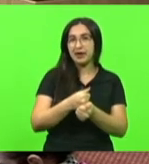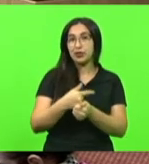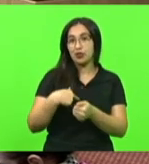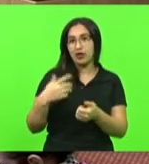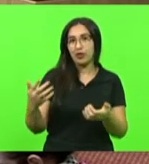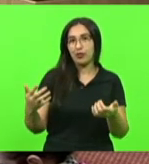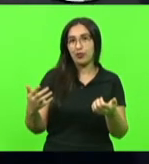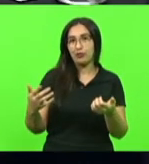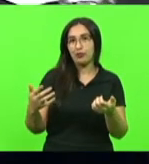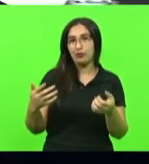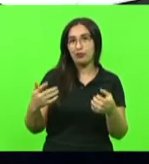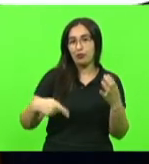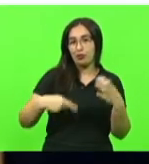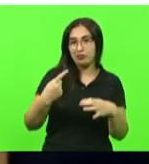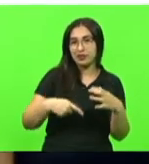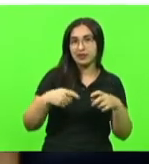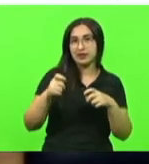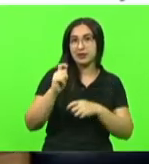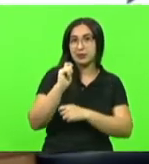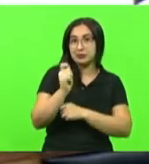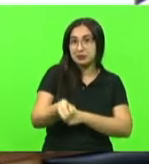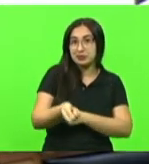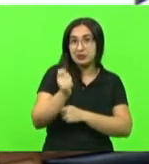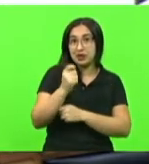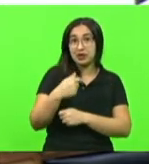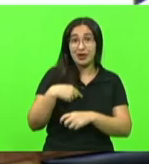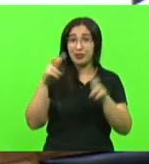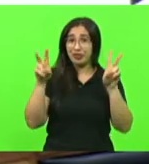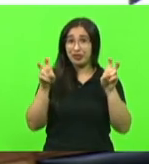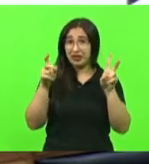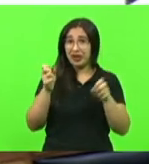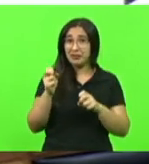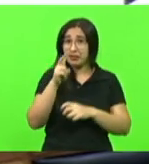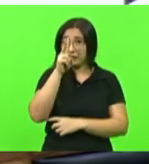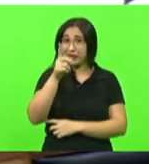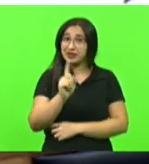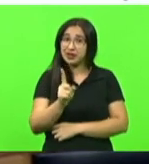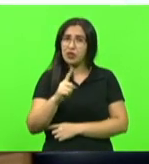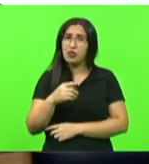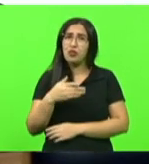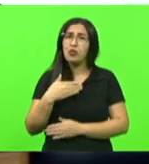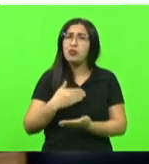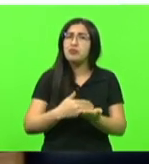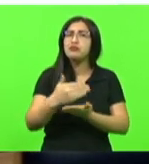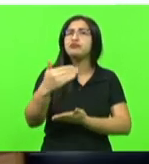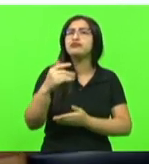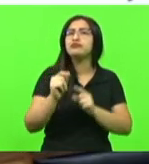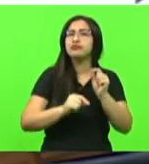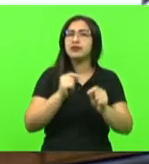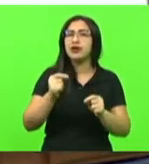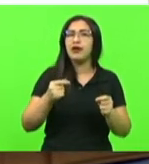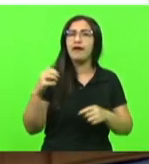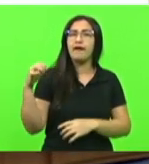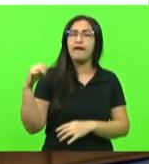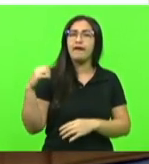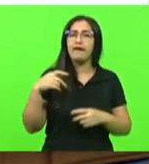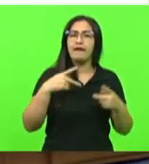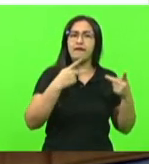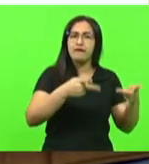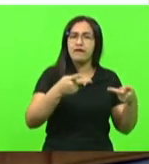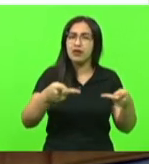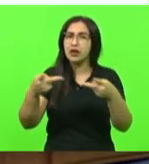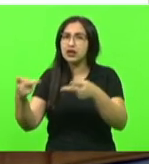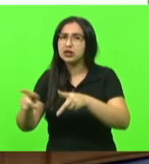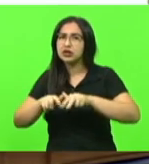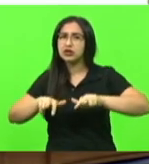não era o meu tema forte, mas eu comecei a viajar para o nosso meio oeste, oeste, com a piscicultura, que é